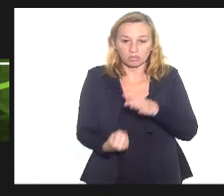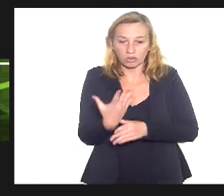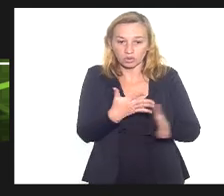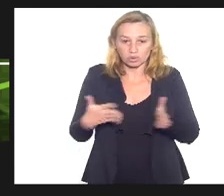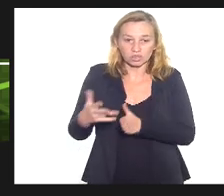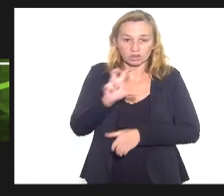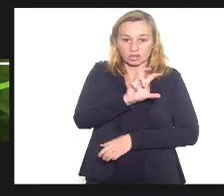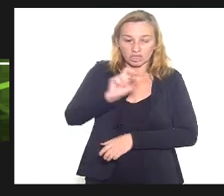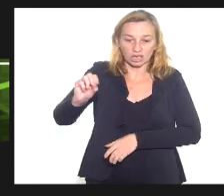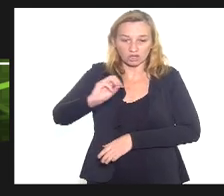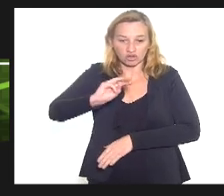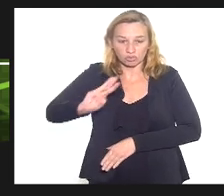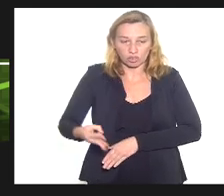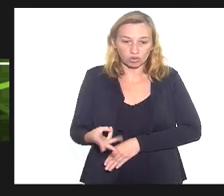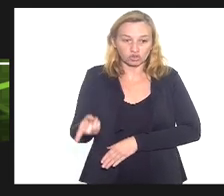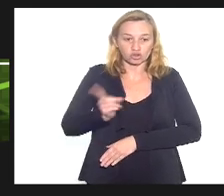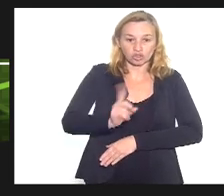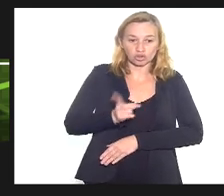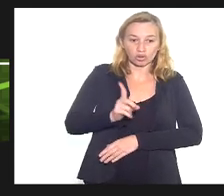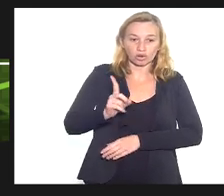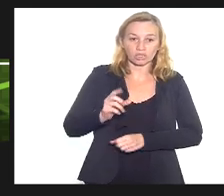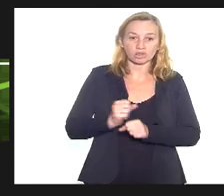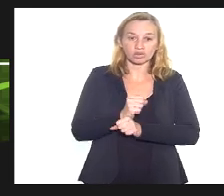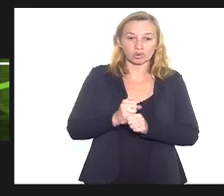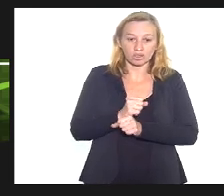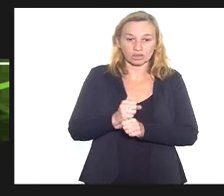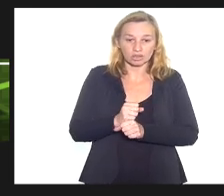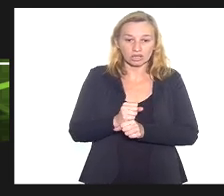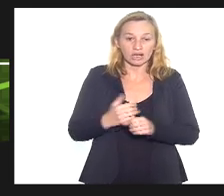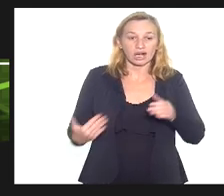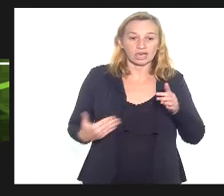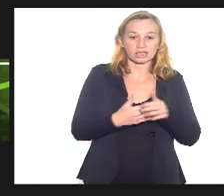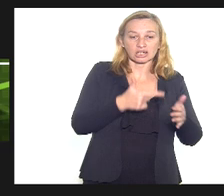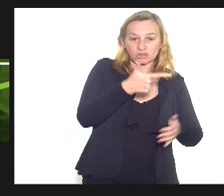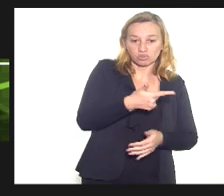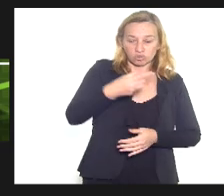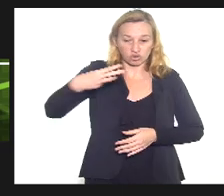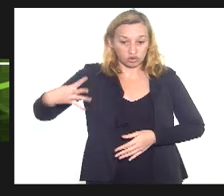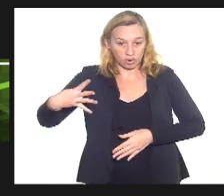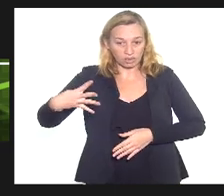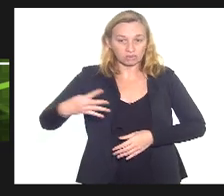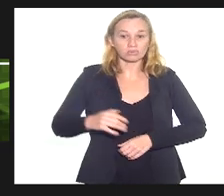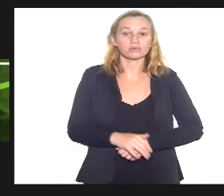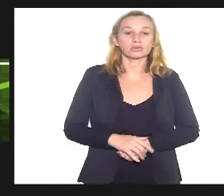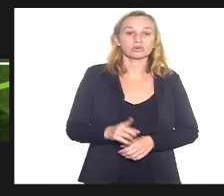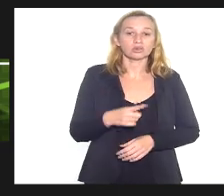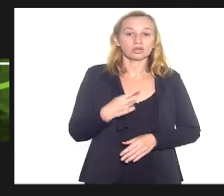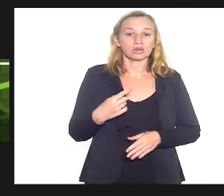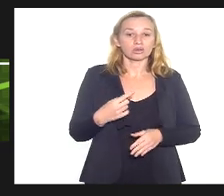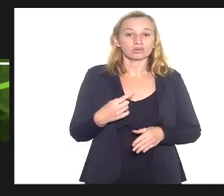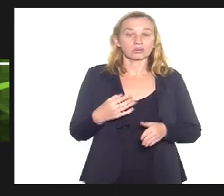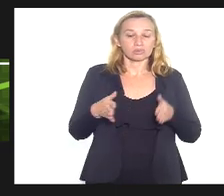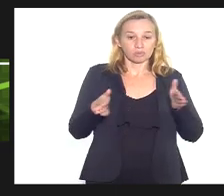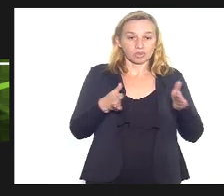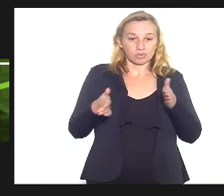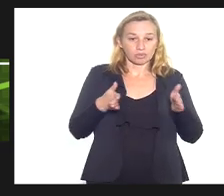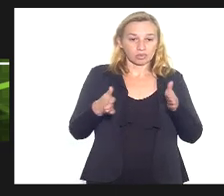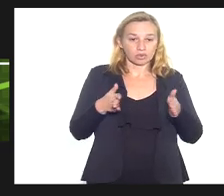de US$ 500 milhões ano até o ano de 2024, é a nossa previsão.